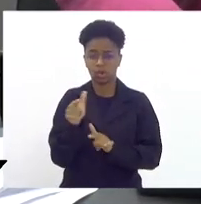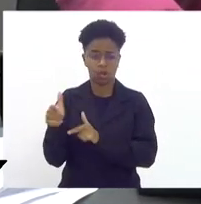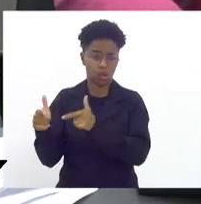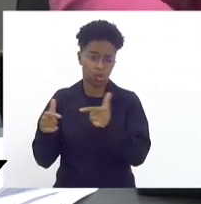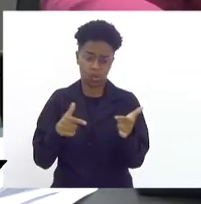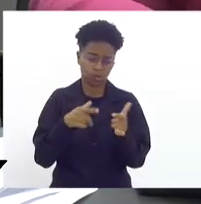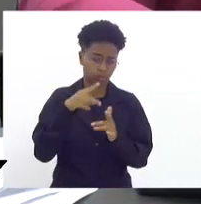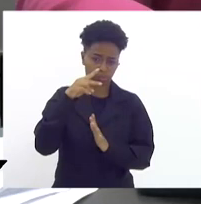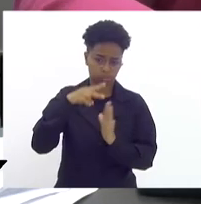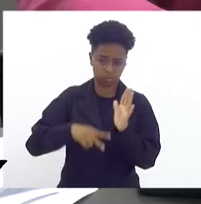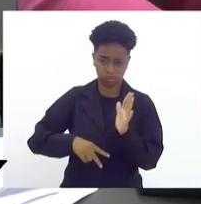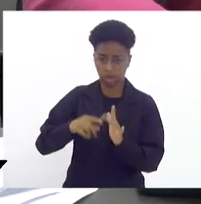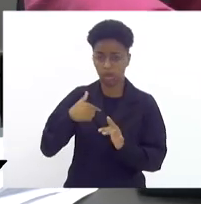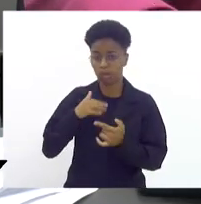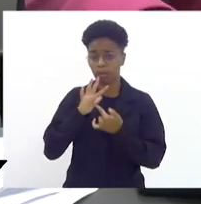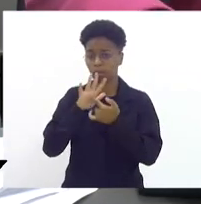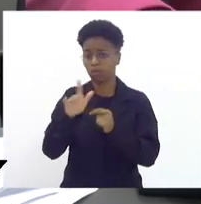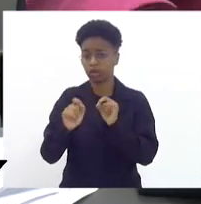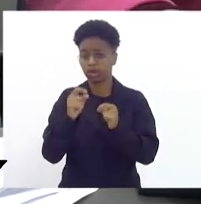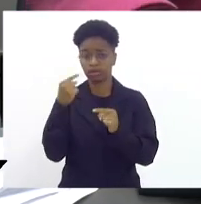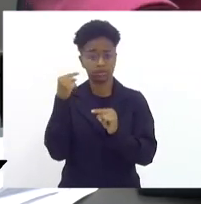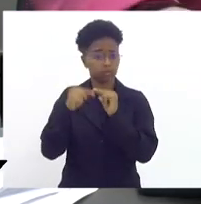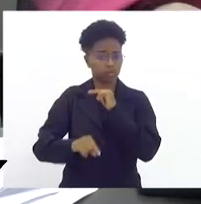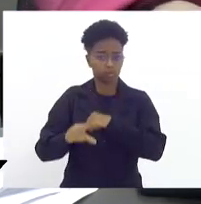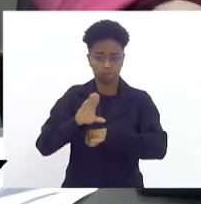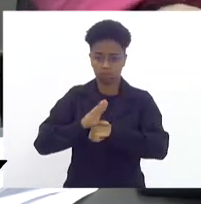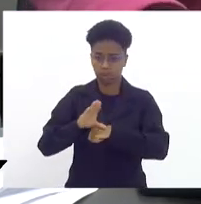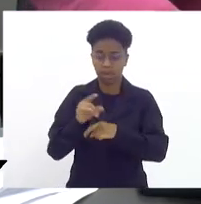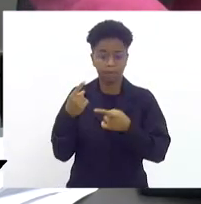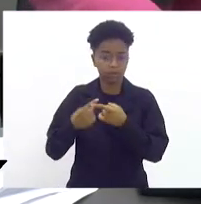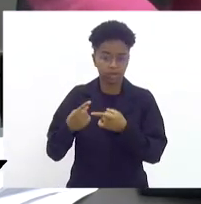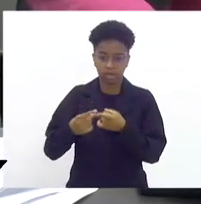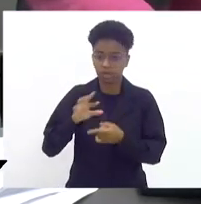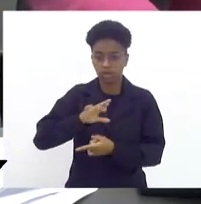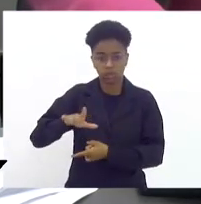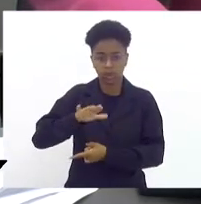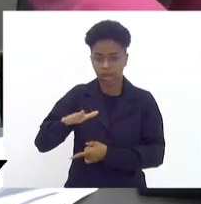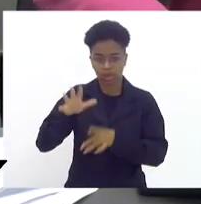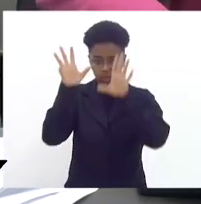apresentei meu parecer pela inconstitucionalidade, porque não cabe ao TJ